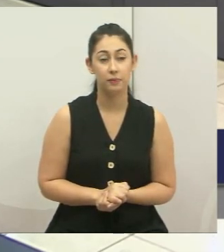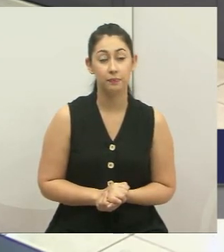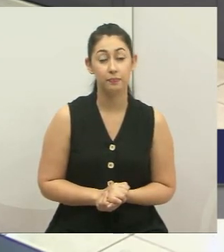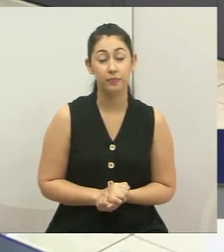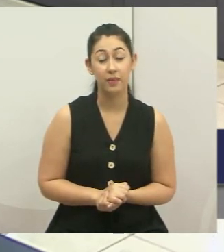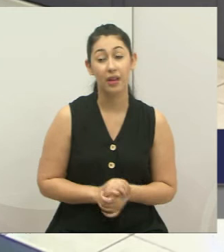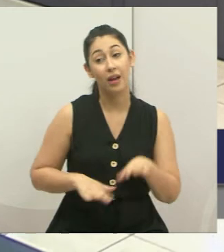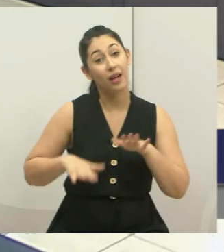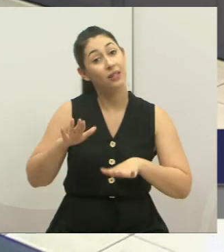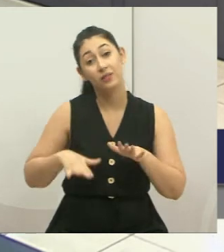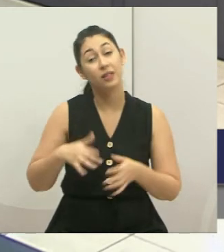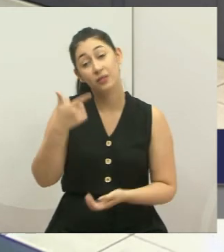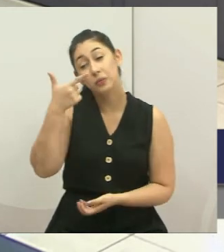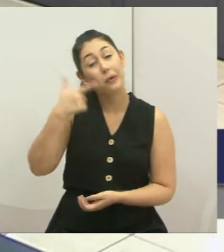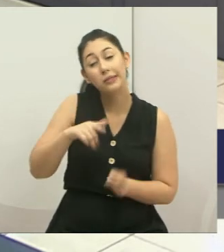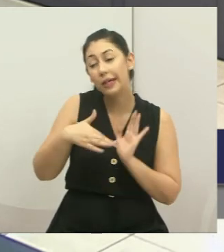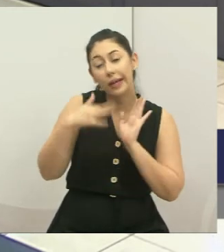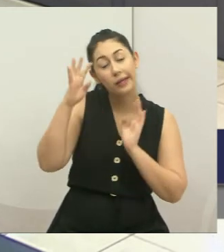Nem sempre é possível.